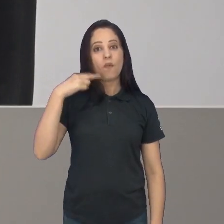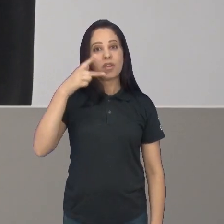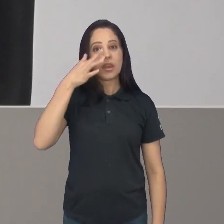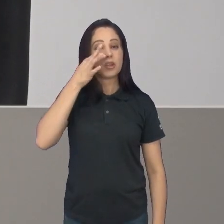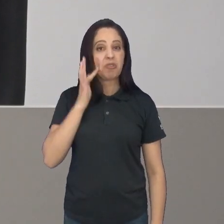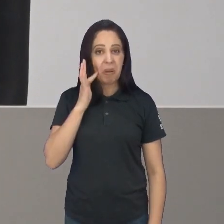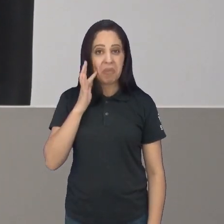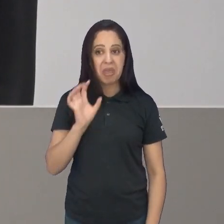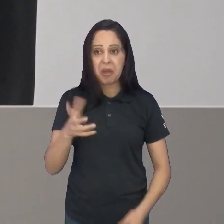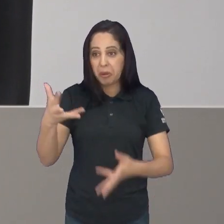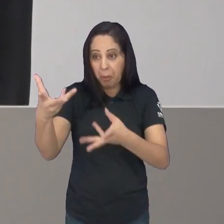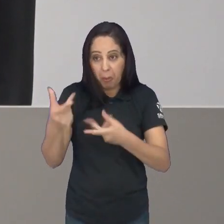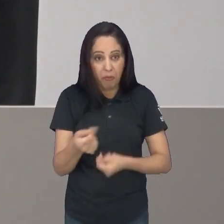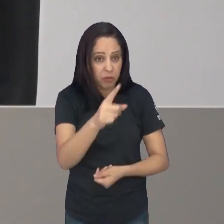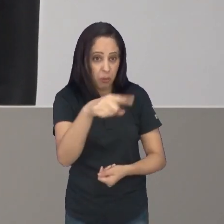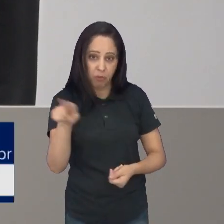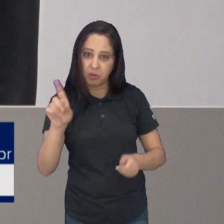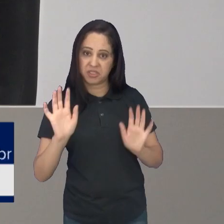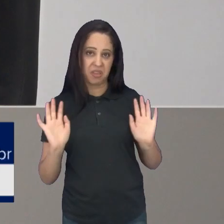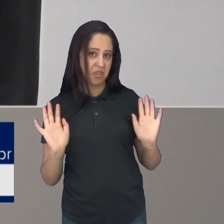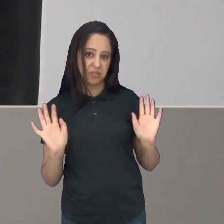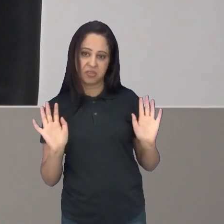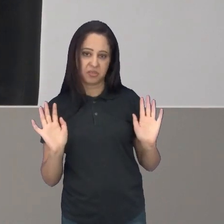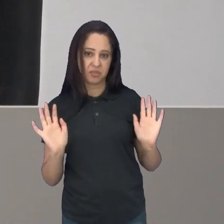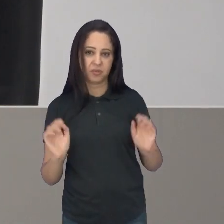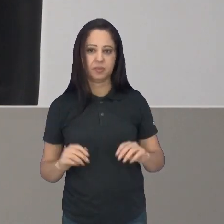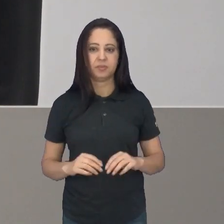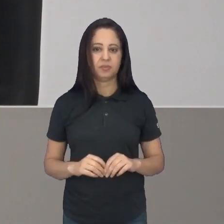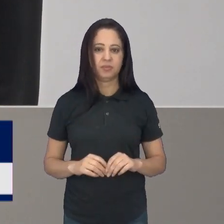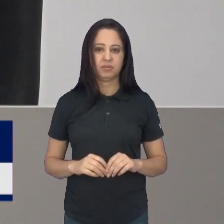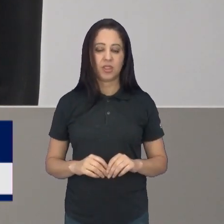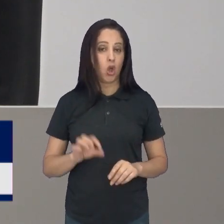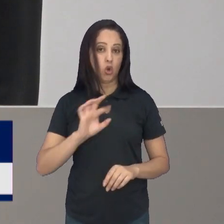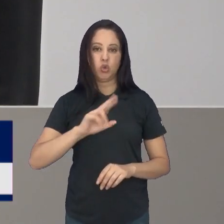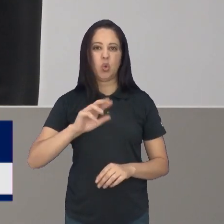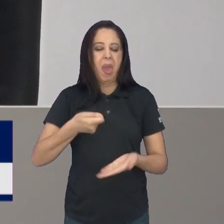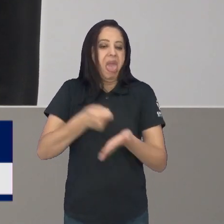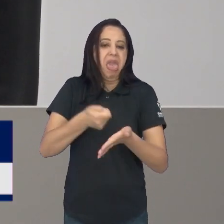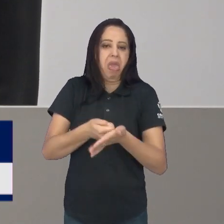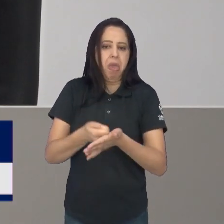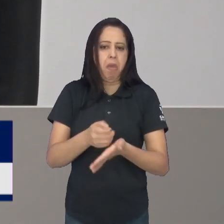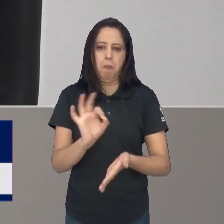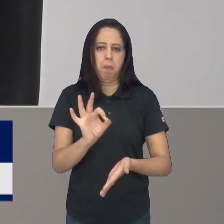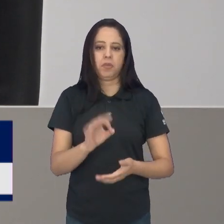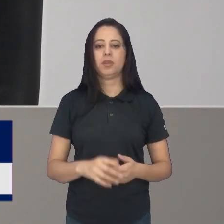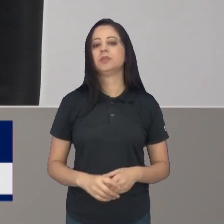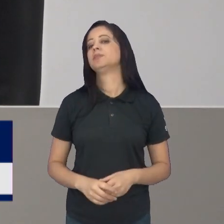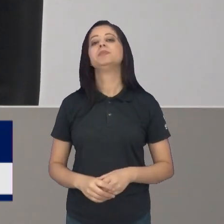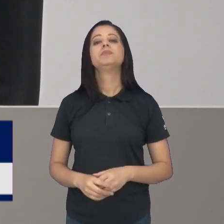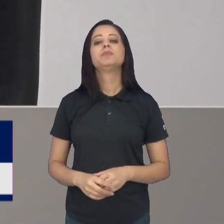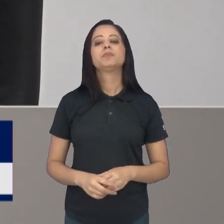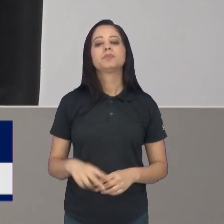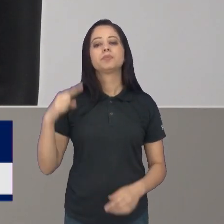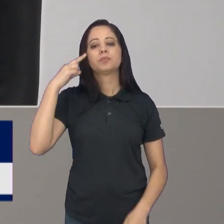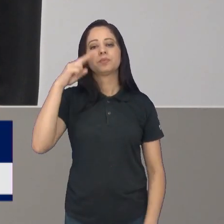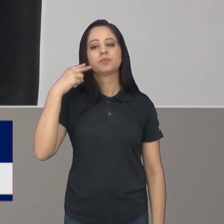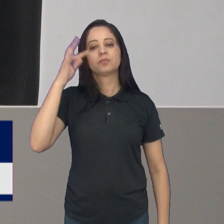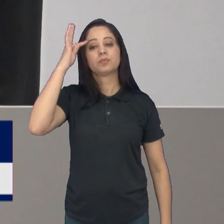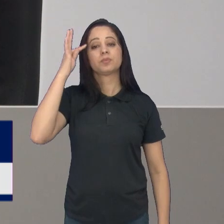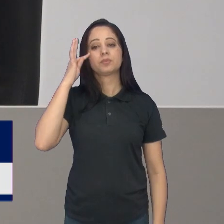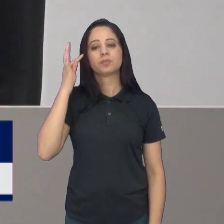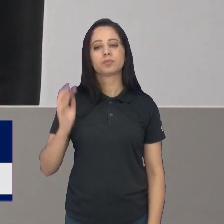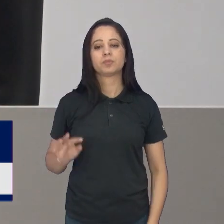um convite para os senhores vereadores. Eu acho que não teve nenhuma intimação, né, vereador? Questão de ordem, o vereador Tomás